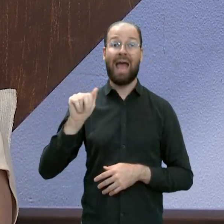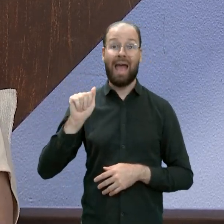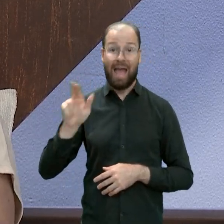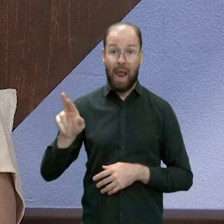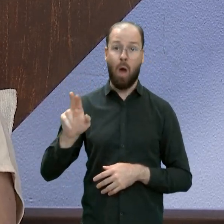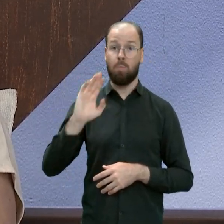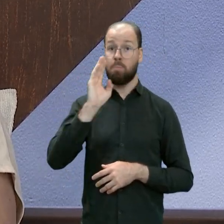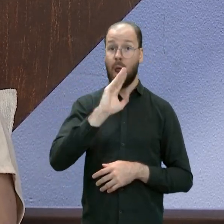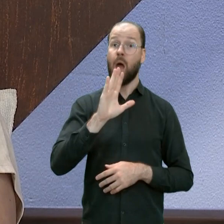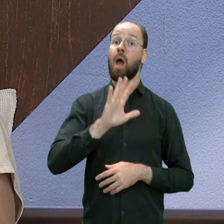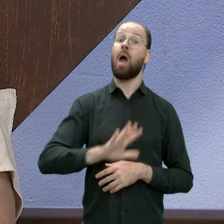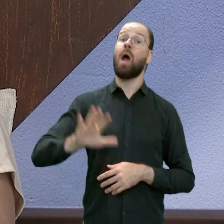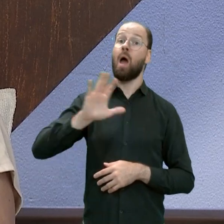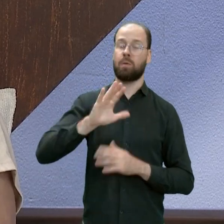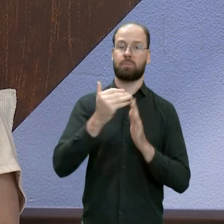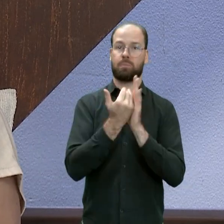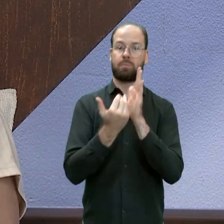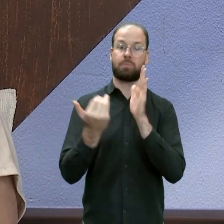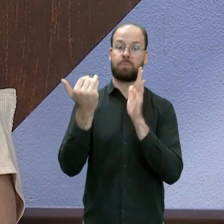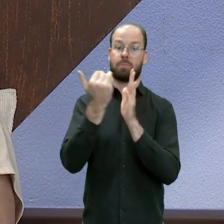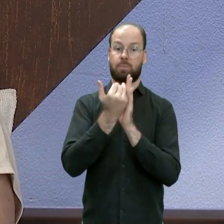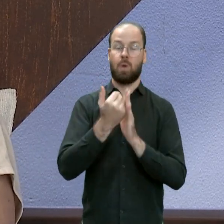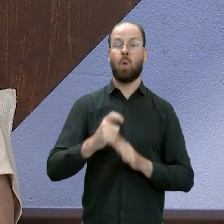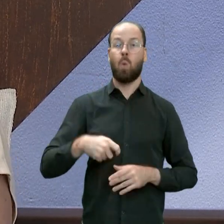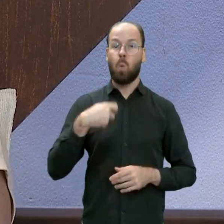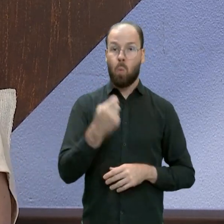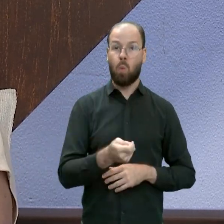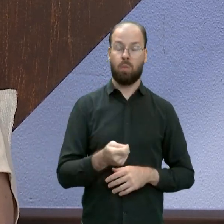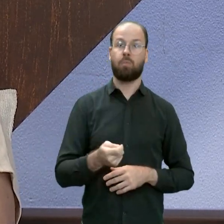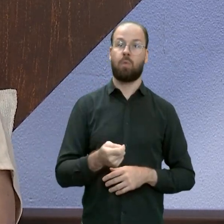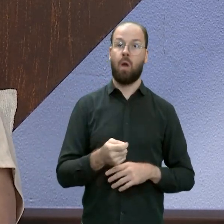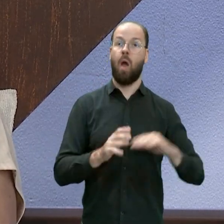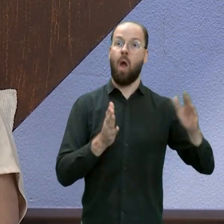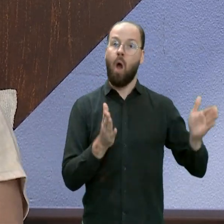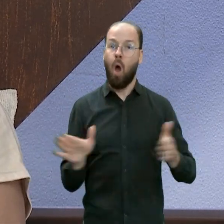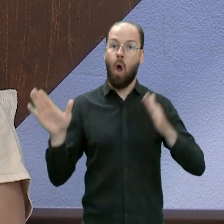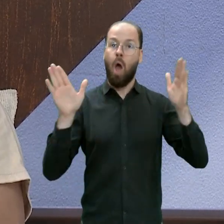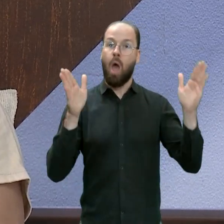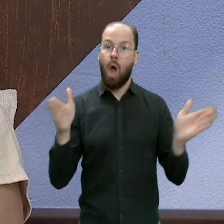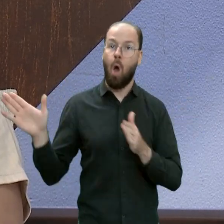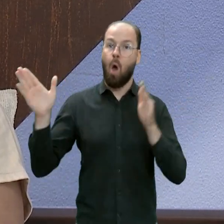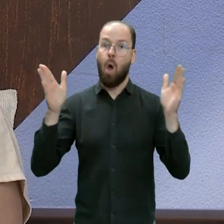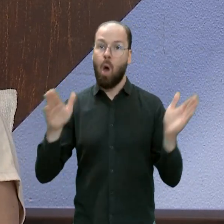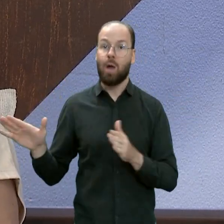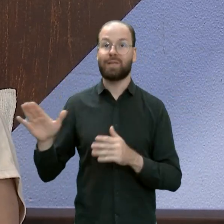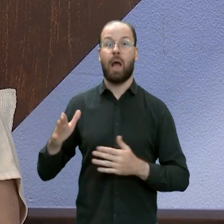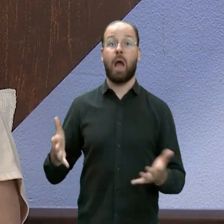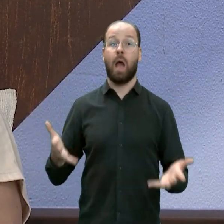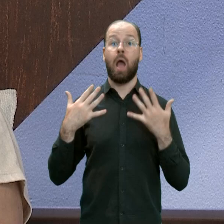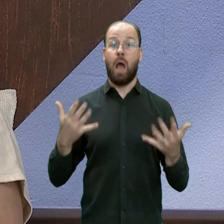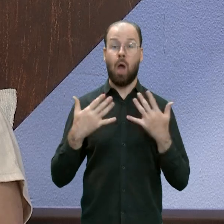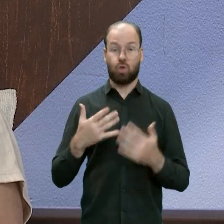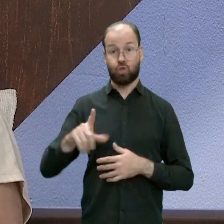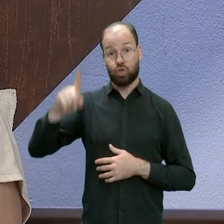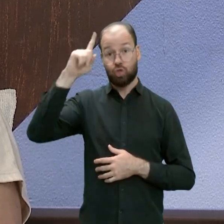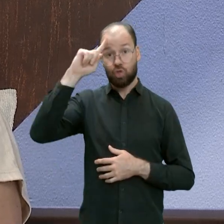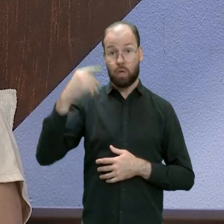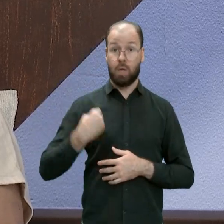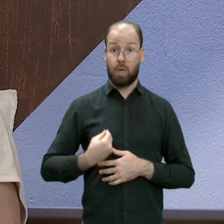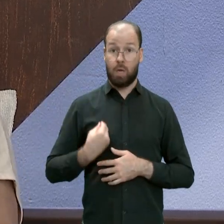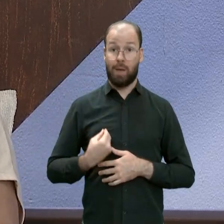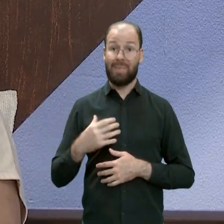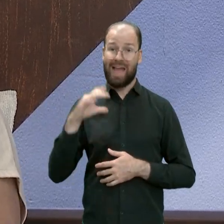Então, a gente está vendo, como é que eles chamam, ondas de calor, né? Então, esses dias mais quentes, eles estão